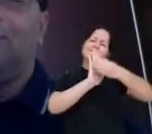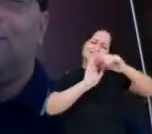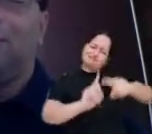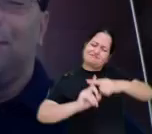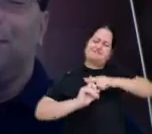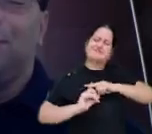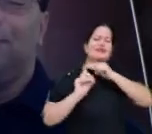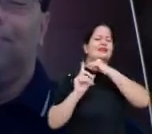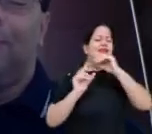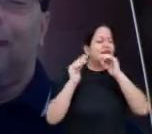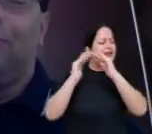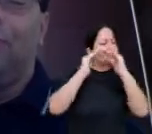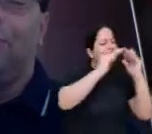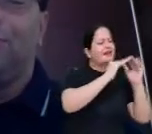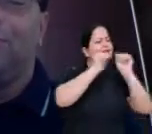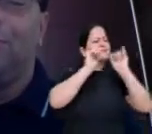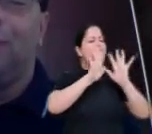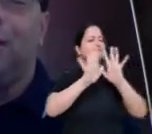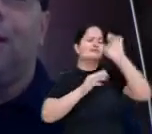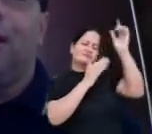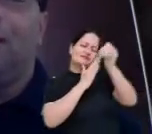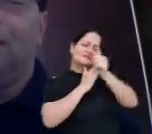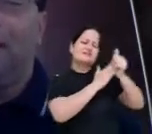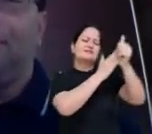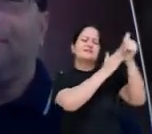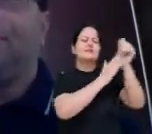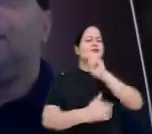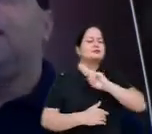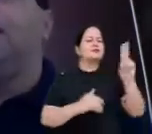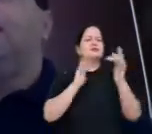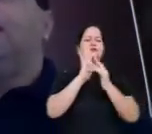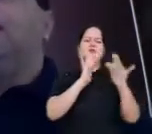a tua direção. Em nome de Jesus. Amém.